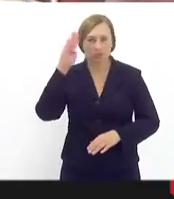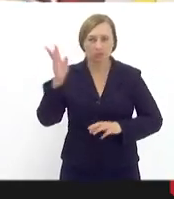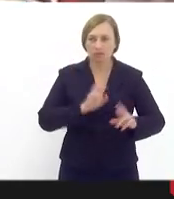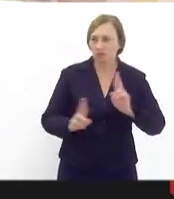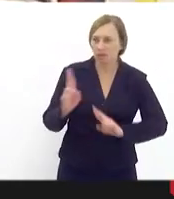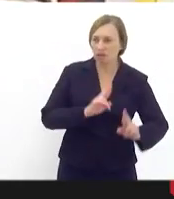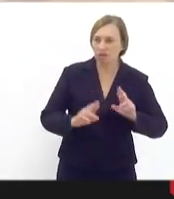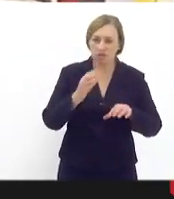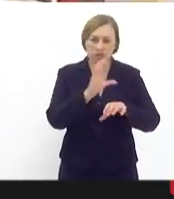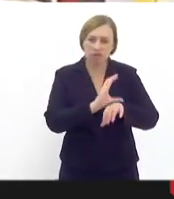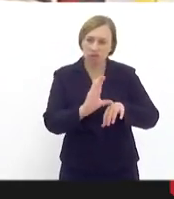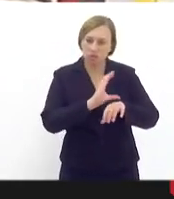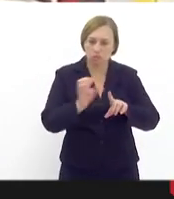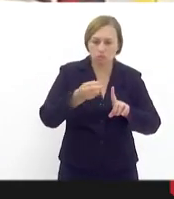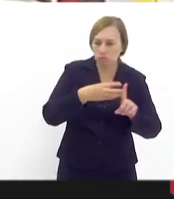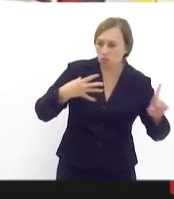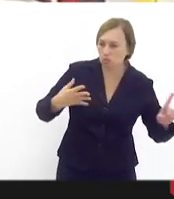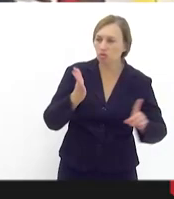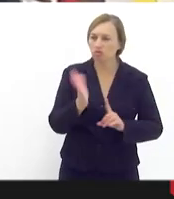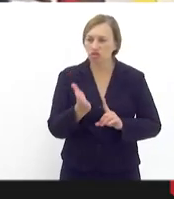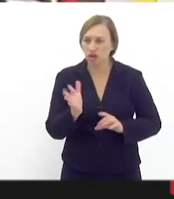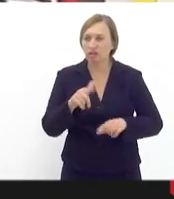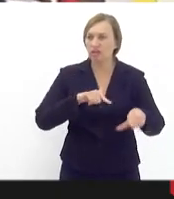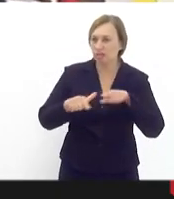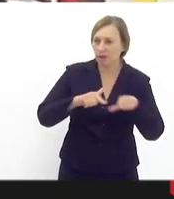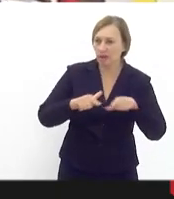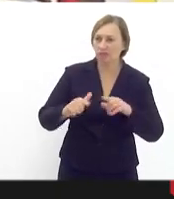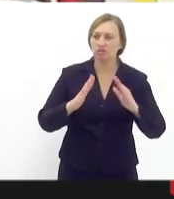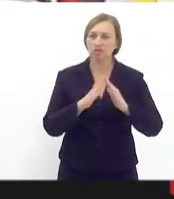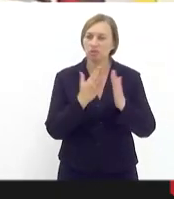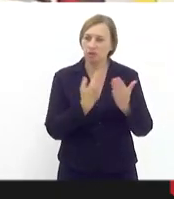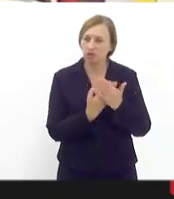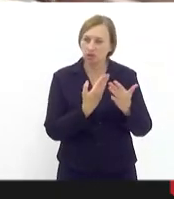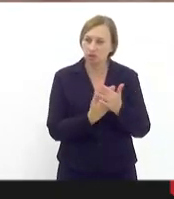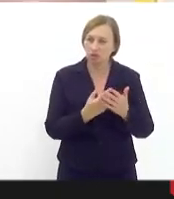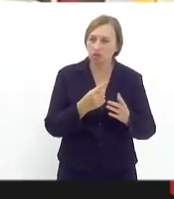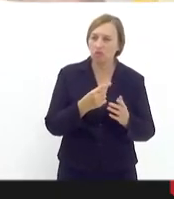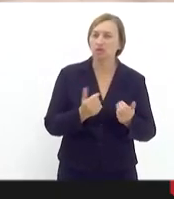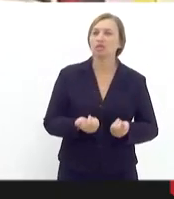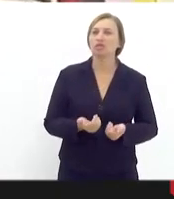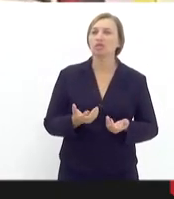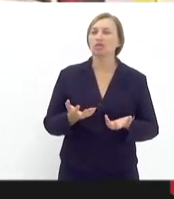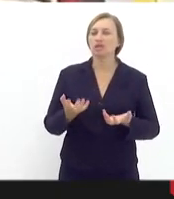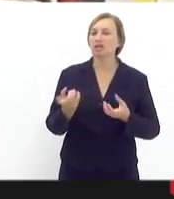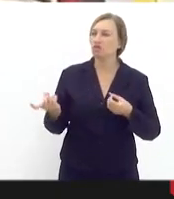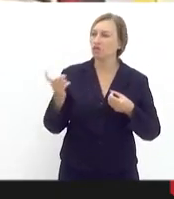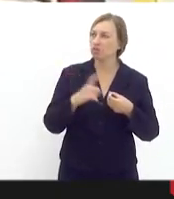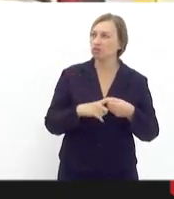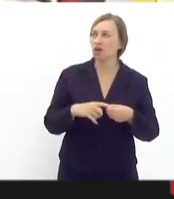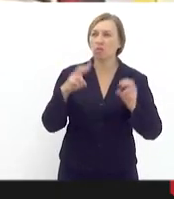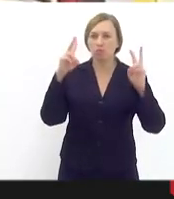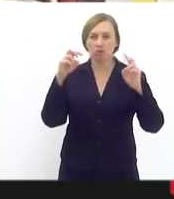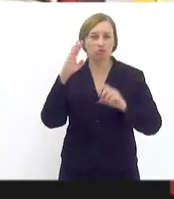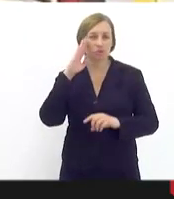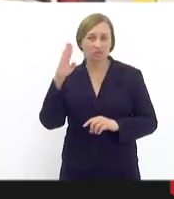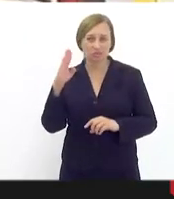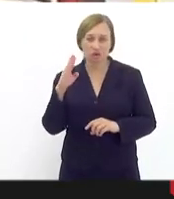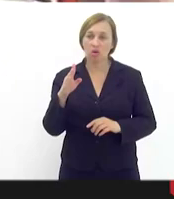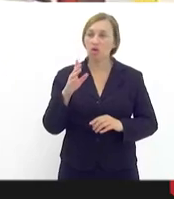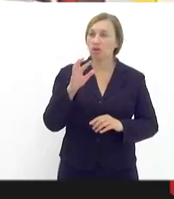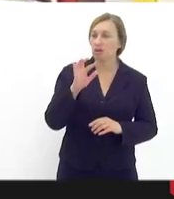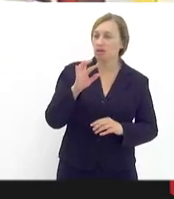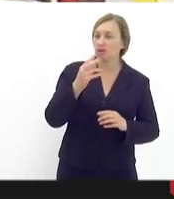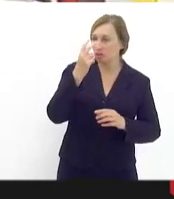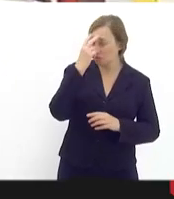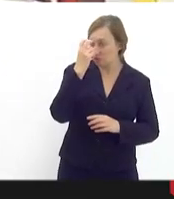esses cursos de extensão que já estão trabalhando com as escolas, com esse entorno, né? E eu só queria voltar a uma questão fundamental que o Felipe trouxe aqui